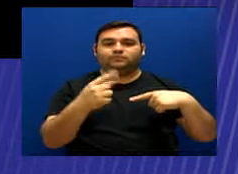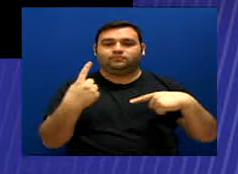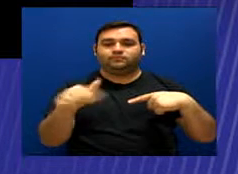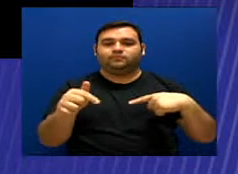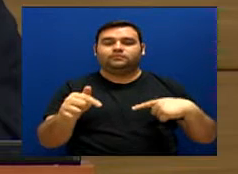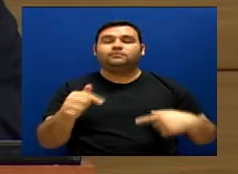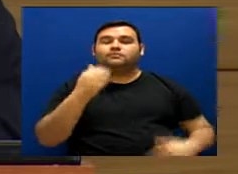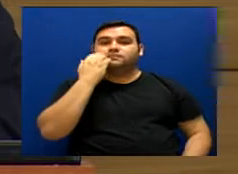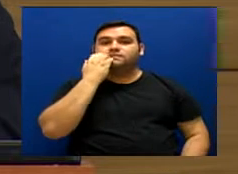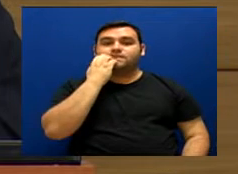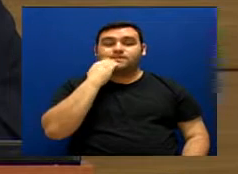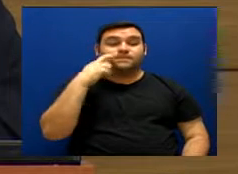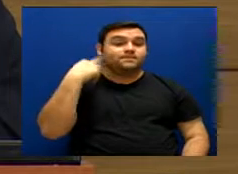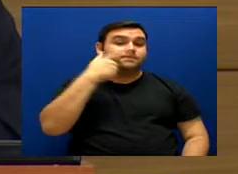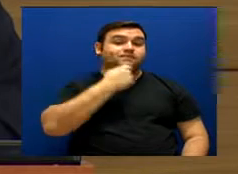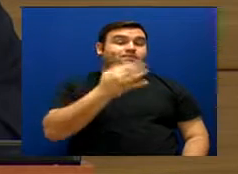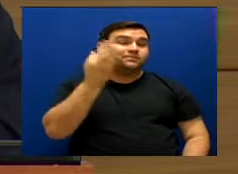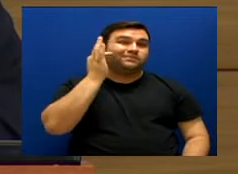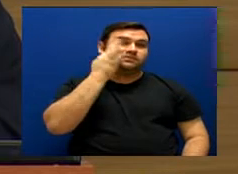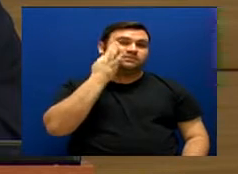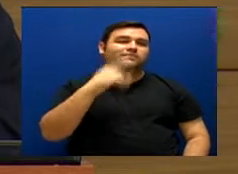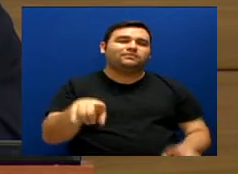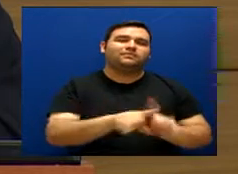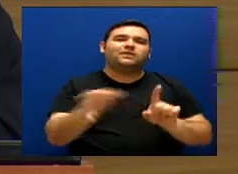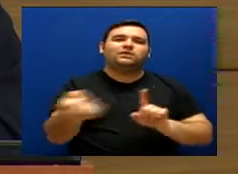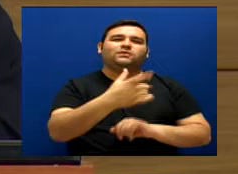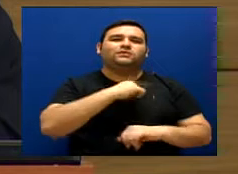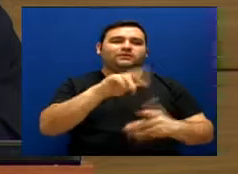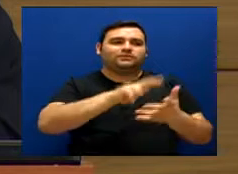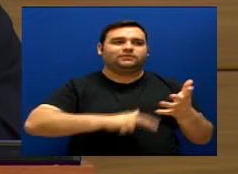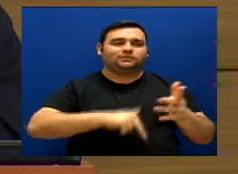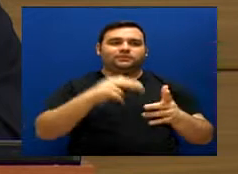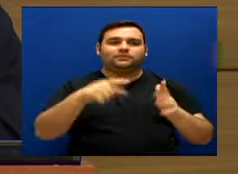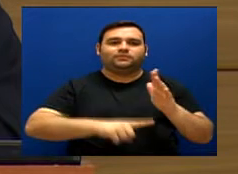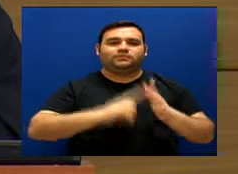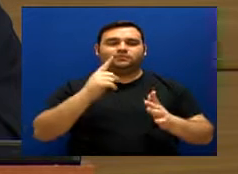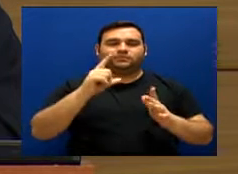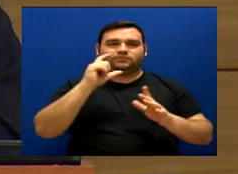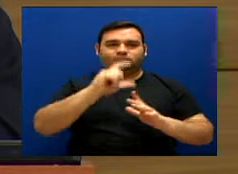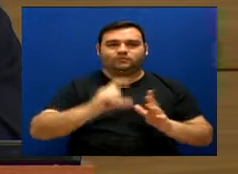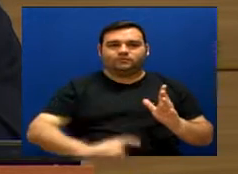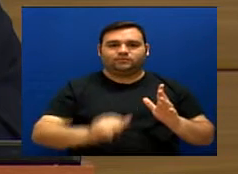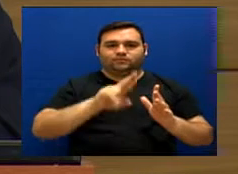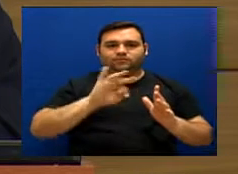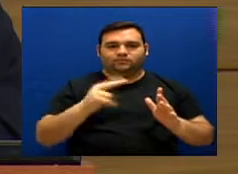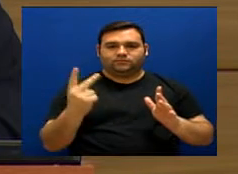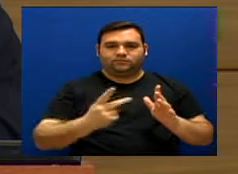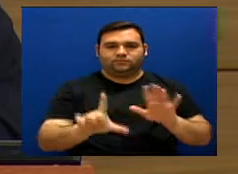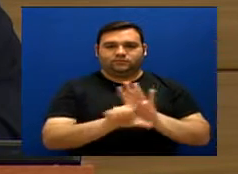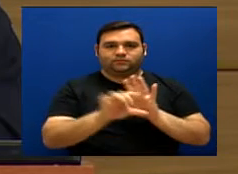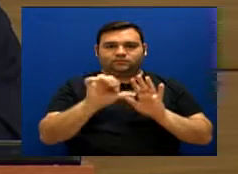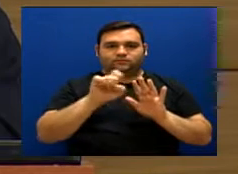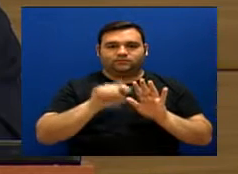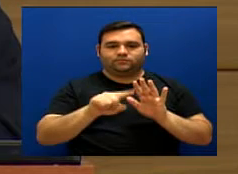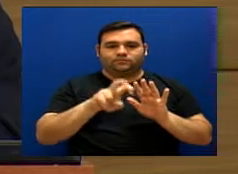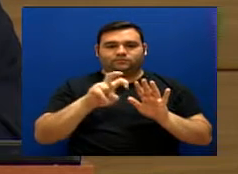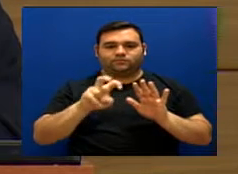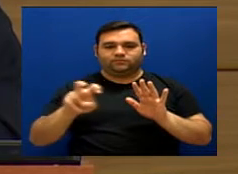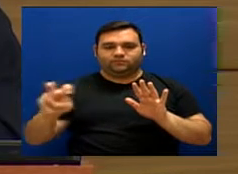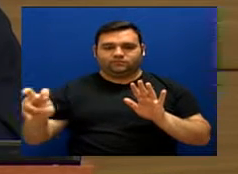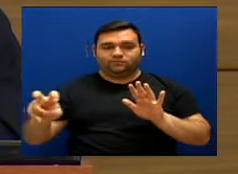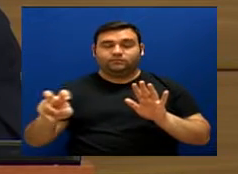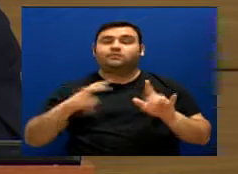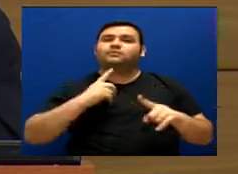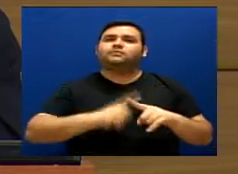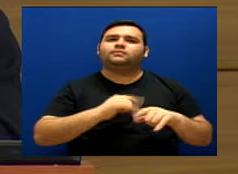2017, do vereador Fernando Dini, da nova redação, parágrafo único do artigo 2º da Lei